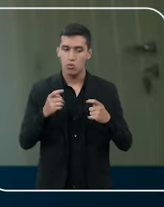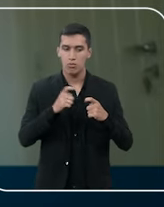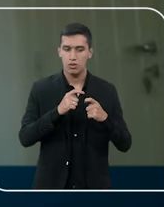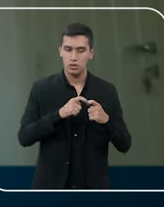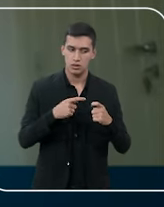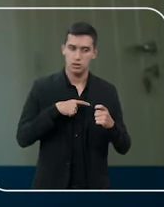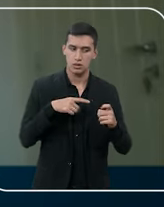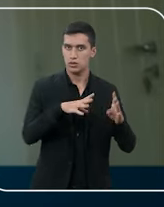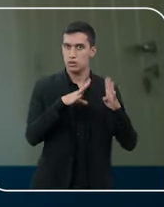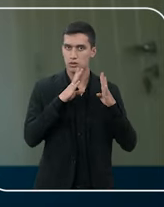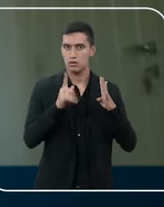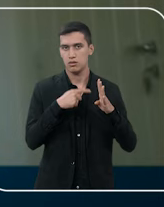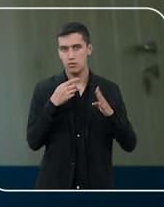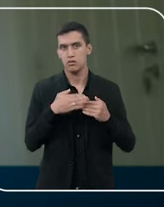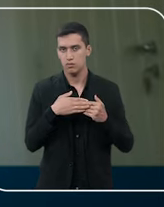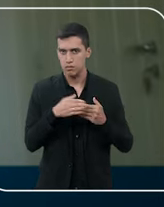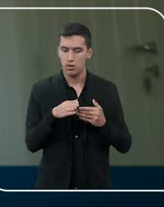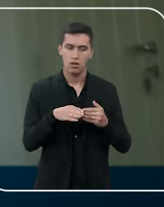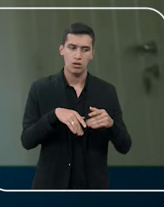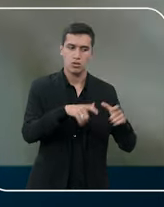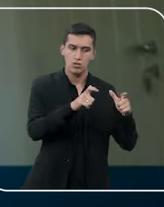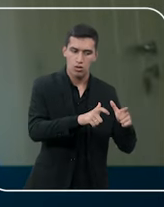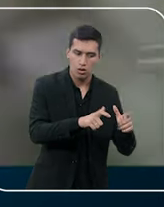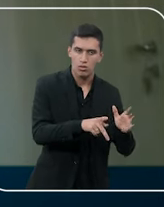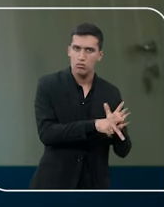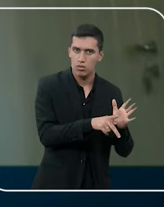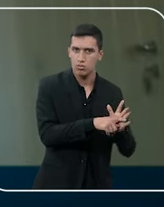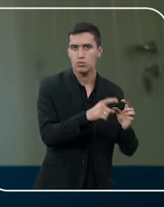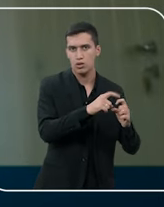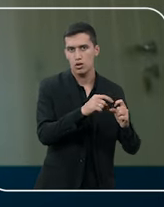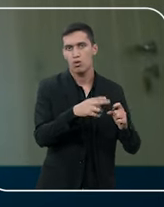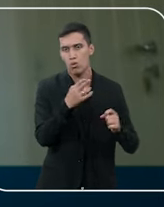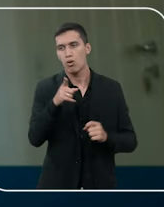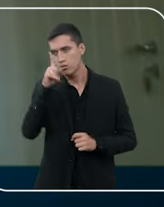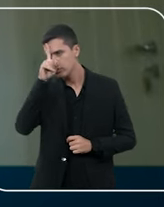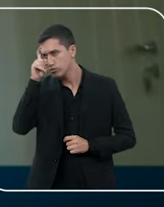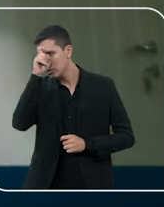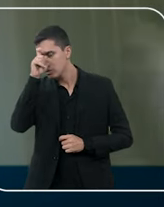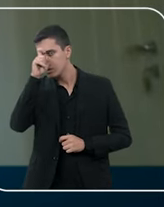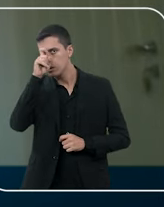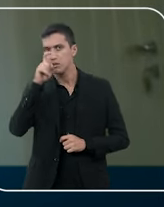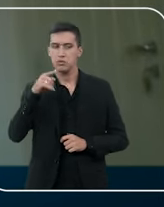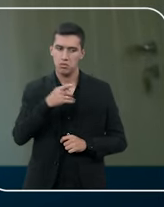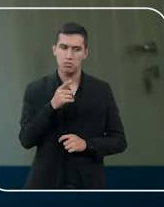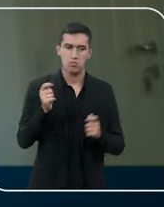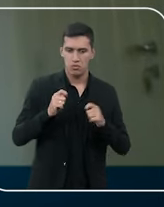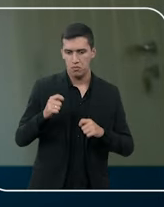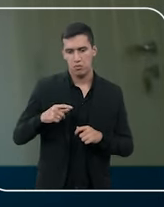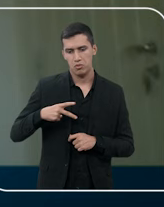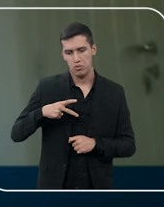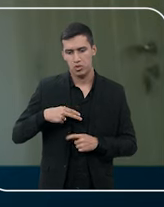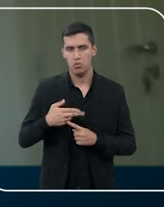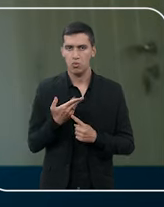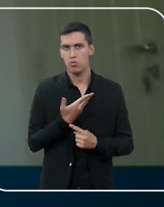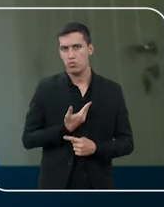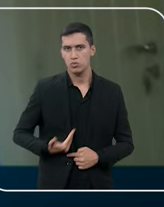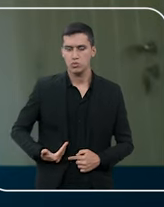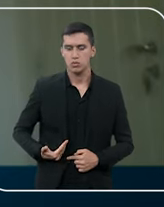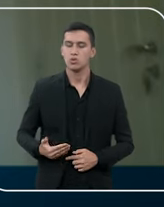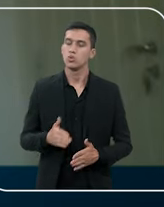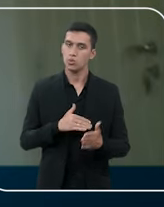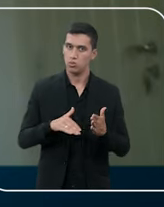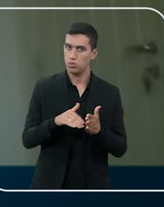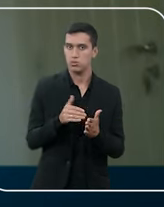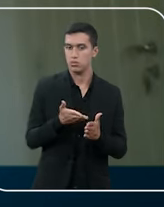nós vamos ou em clínicas ou em hospitais. Esses hospitais podem ser privados ou públicos. Os agentes